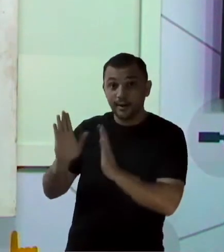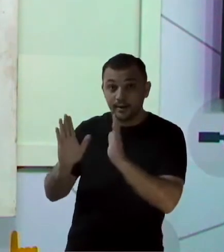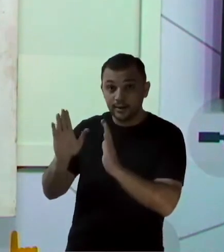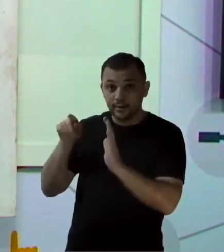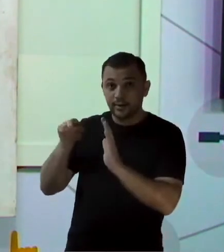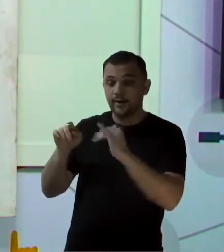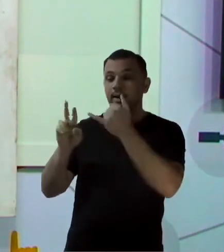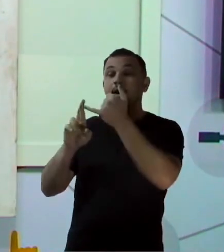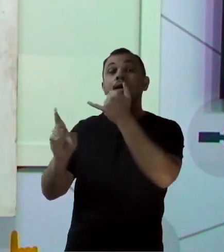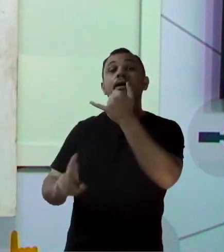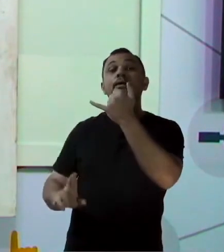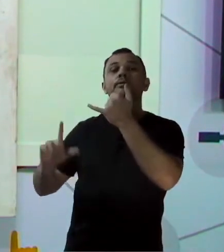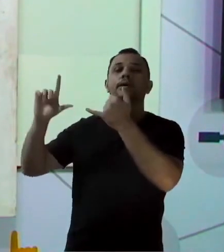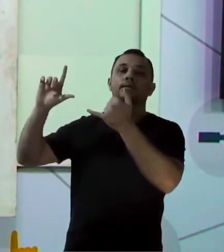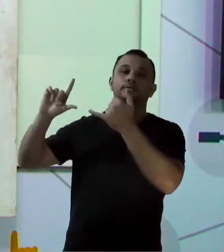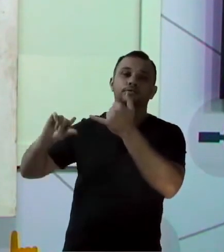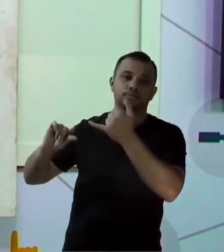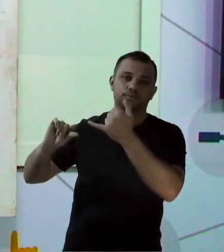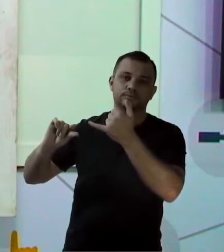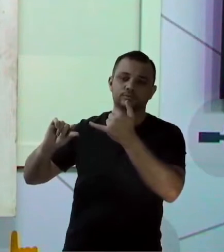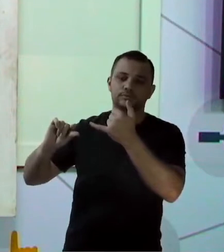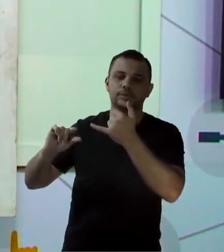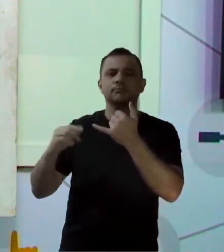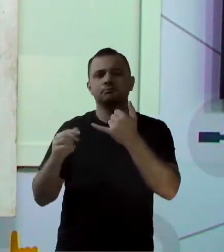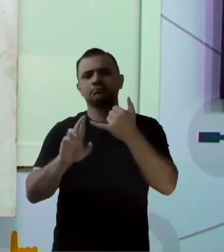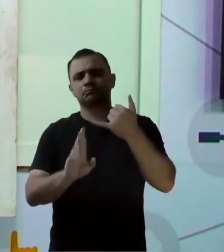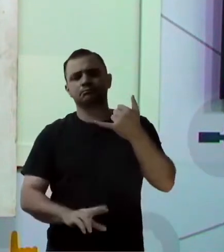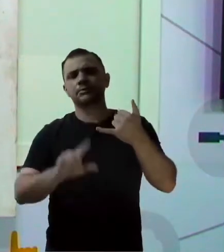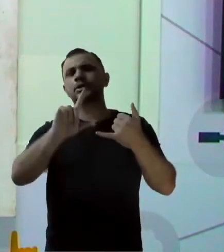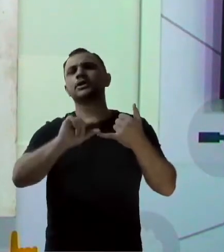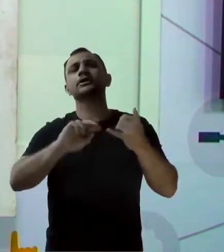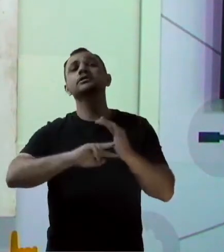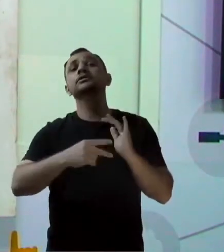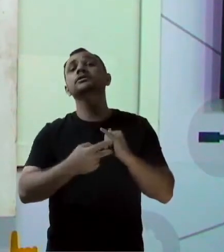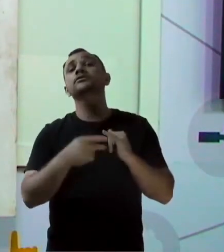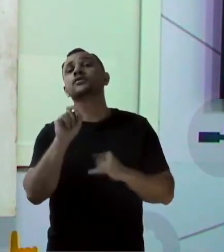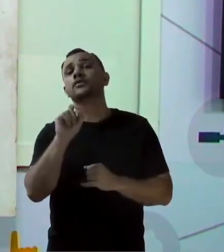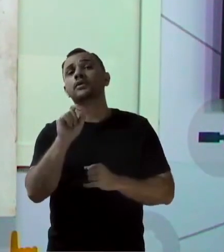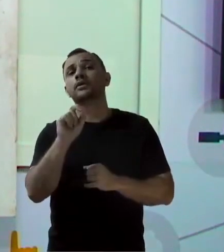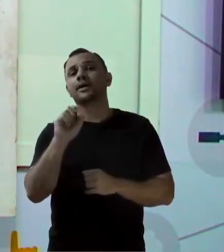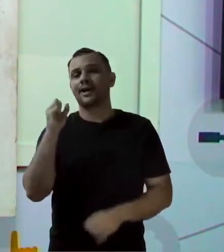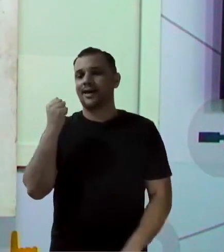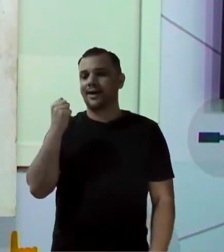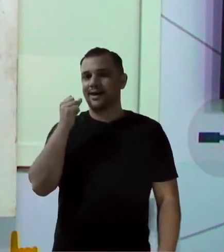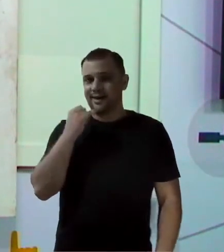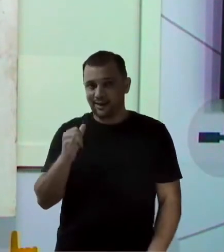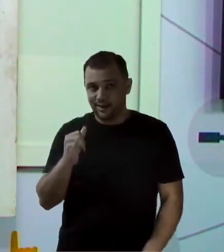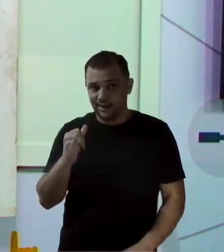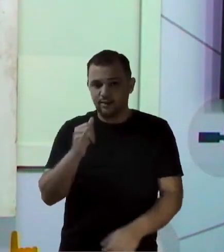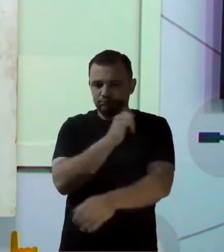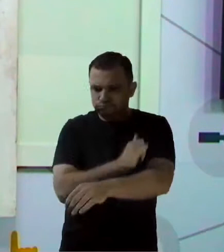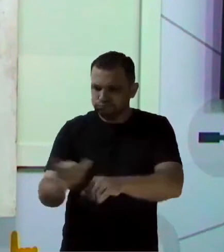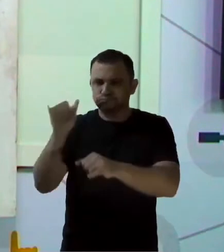diminui. Então, senhores, se a resistência diminui, eu vou ter mais carga passando ou não? Sim. Se eu vou ter